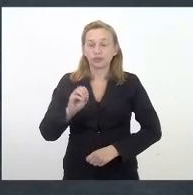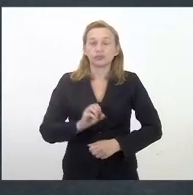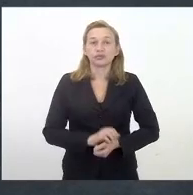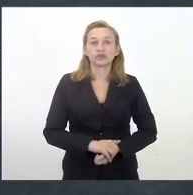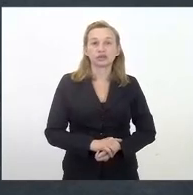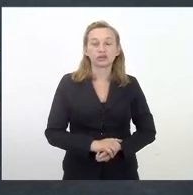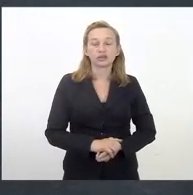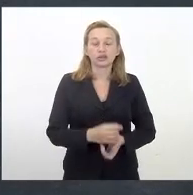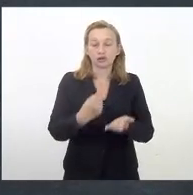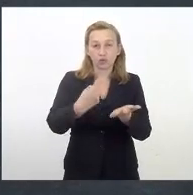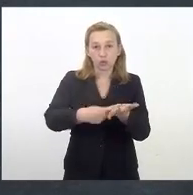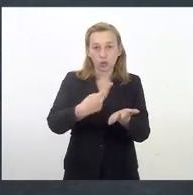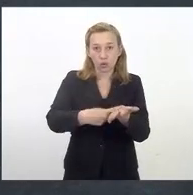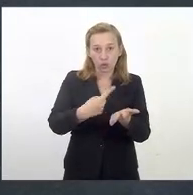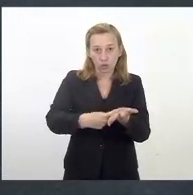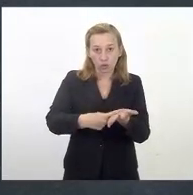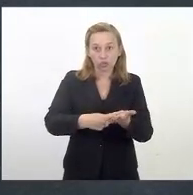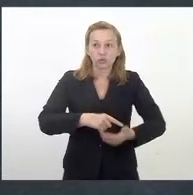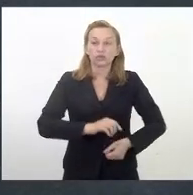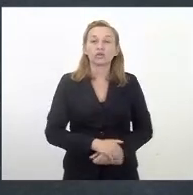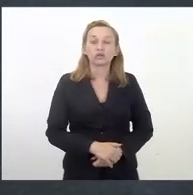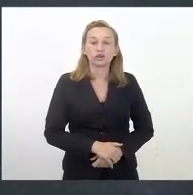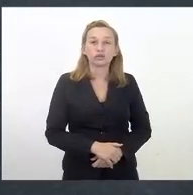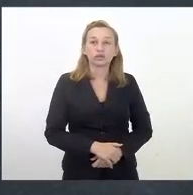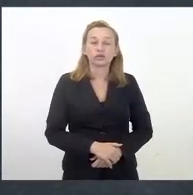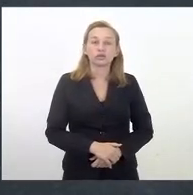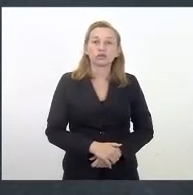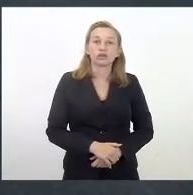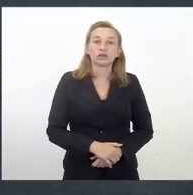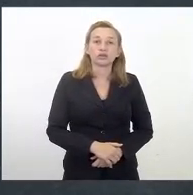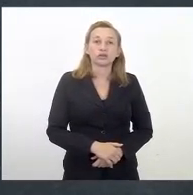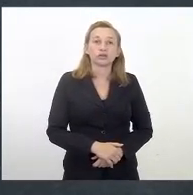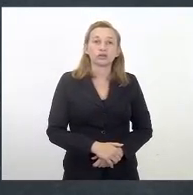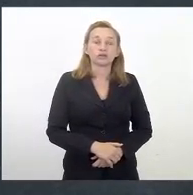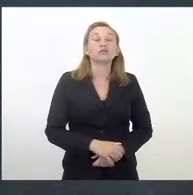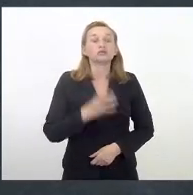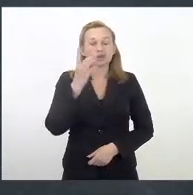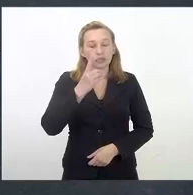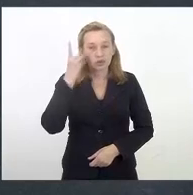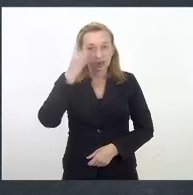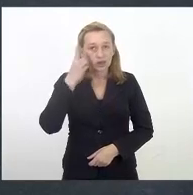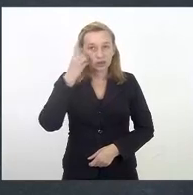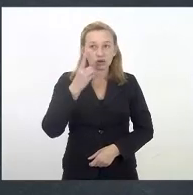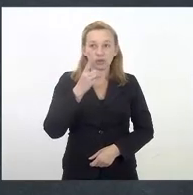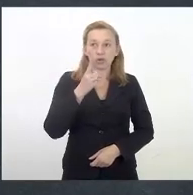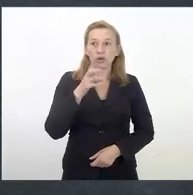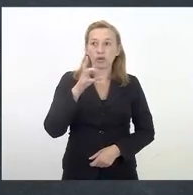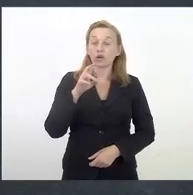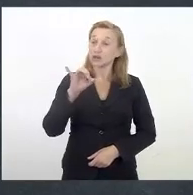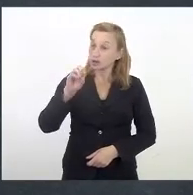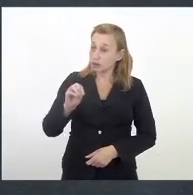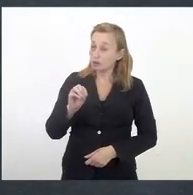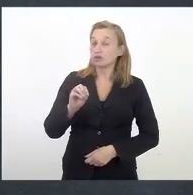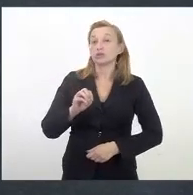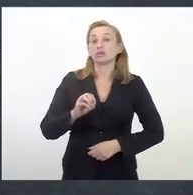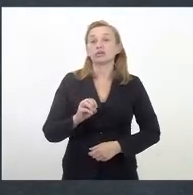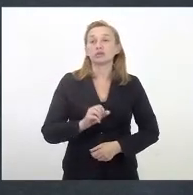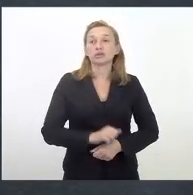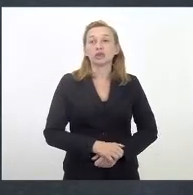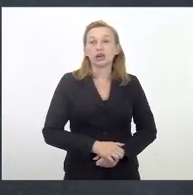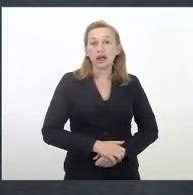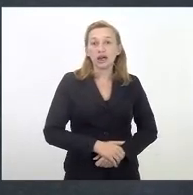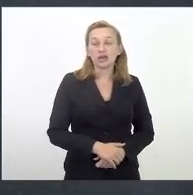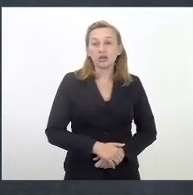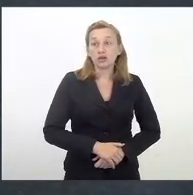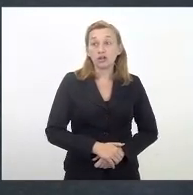em acordo no ar com uma solicitação do deputado Rodrigo Amorim né que ele